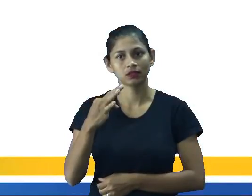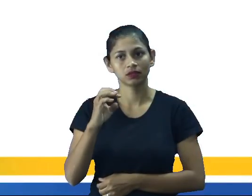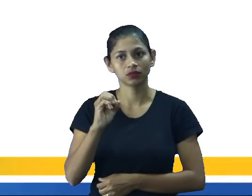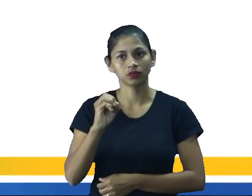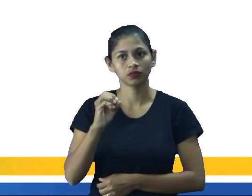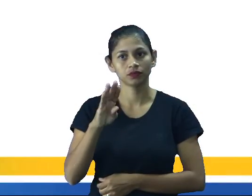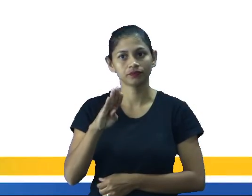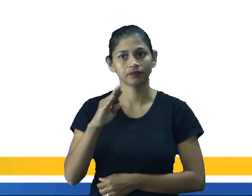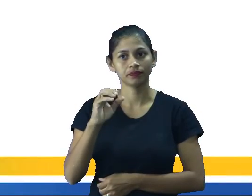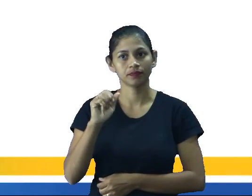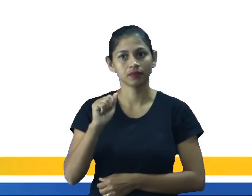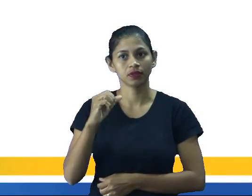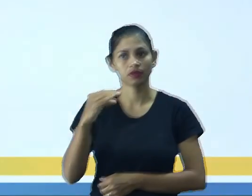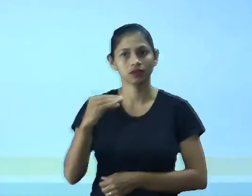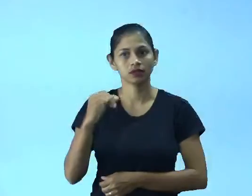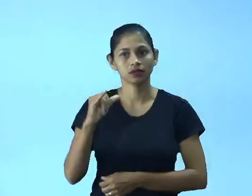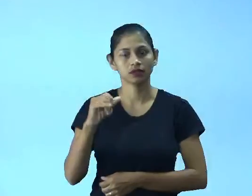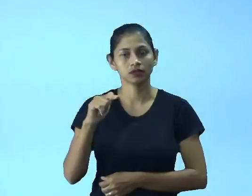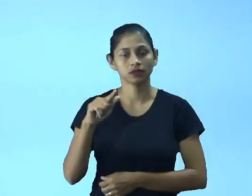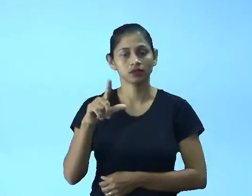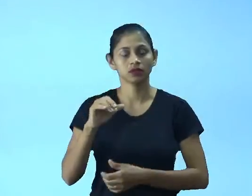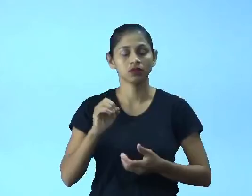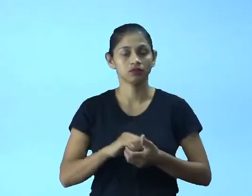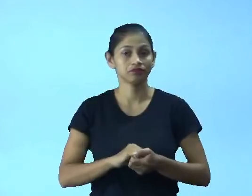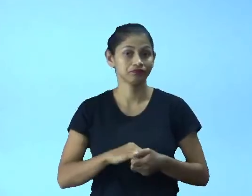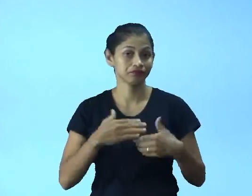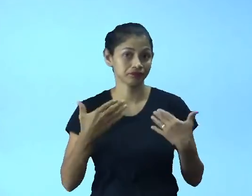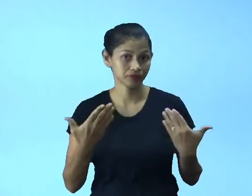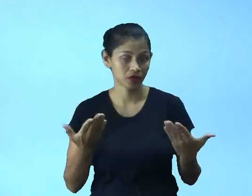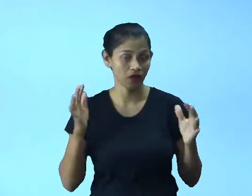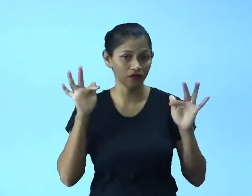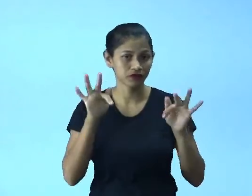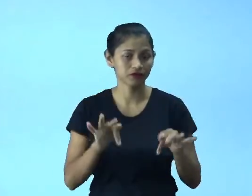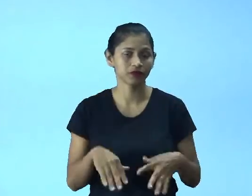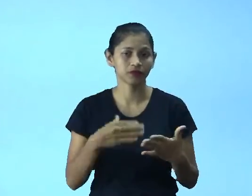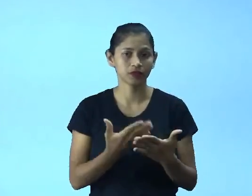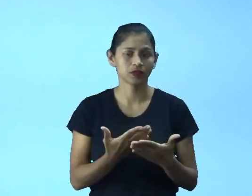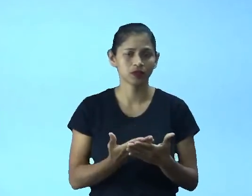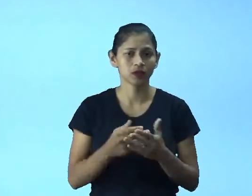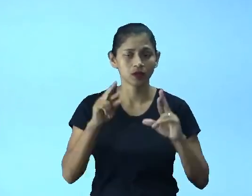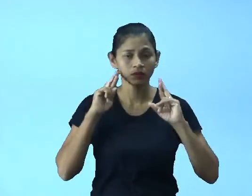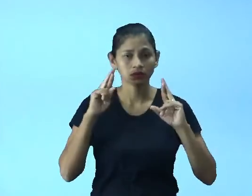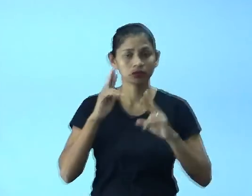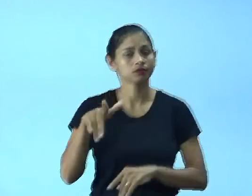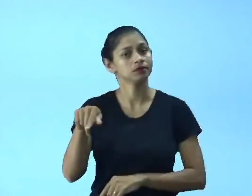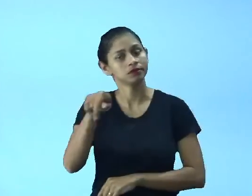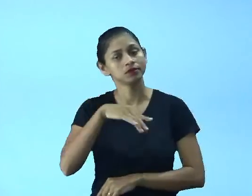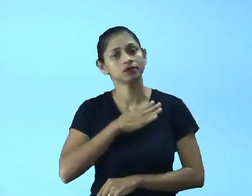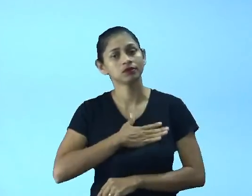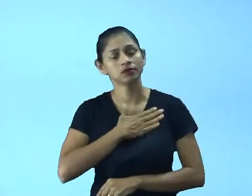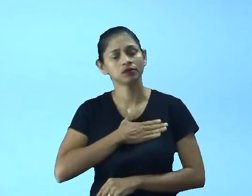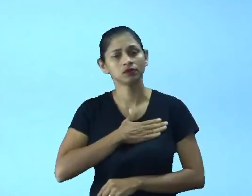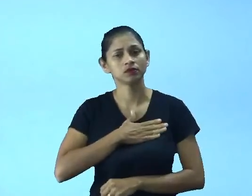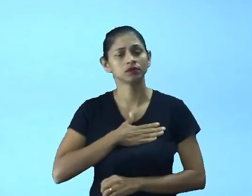entre ambos. Bom, então nós chegamos ao final da nossa aula, espero que vocês tenham gostado.